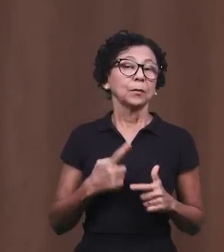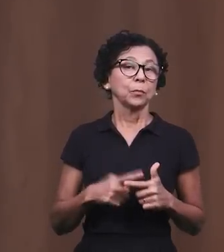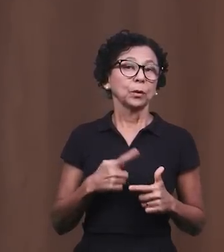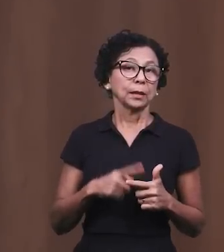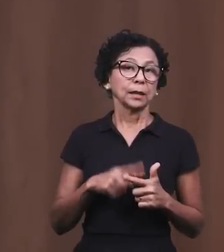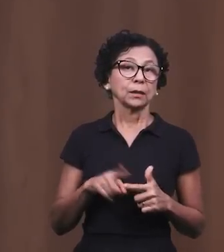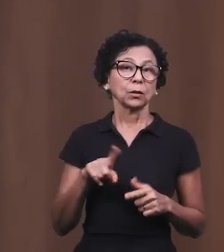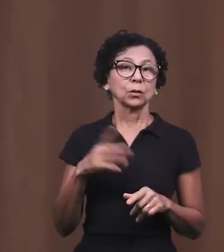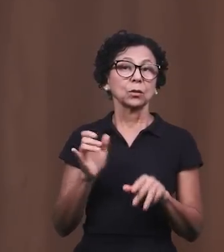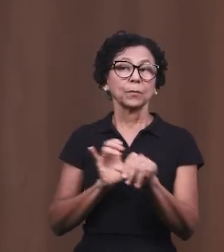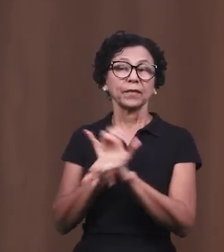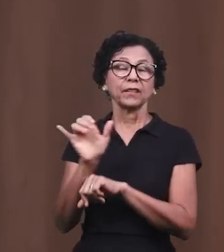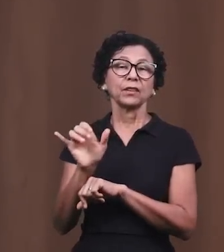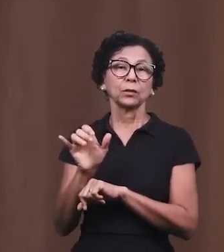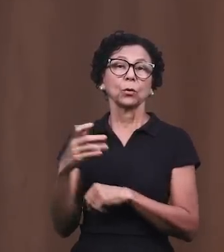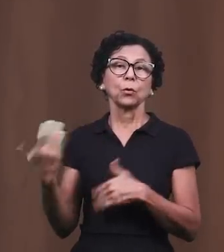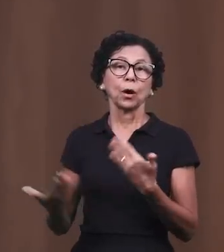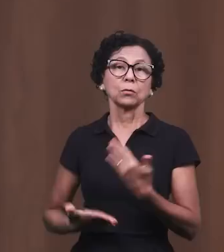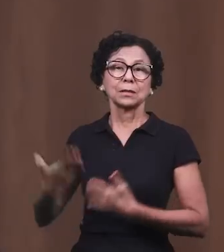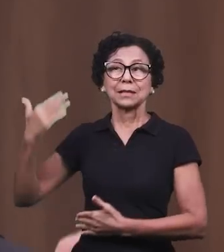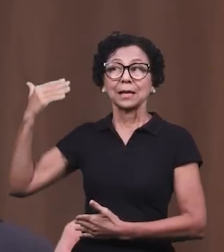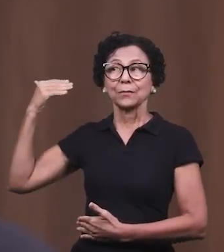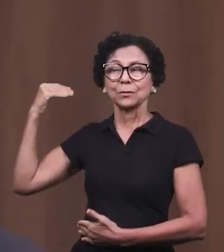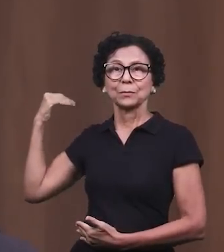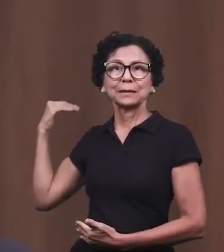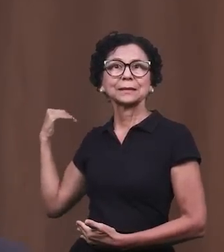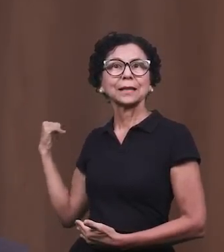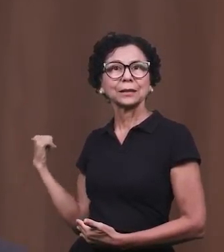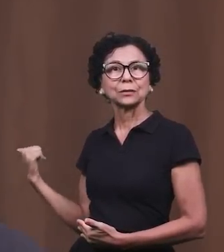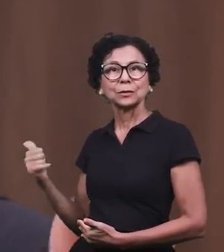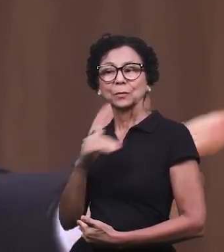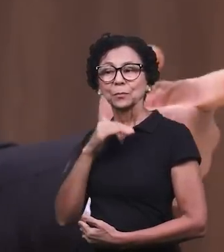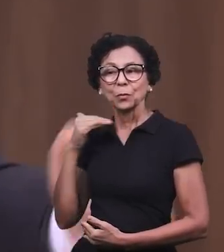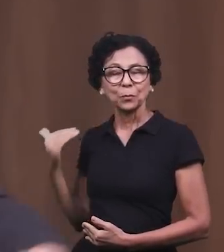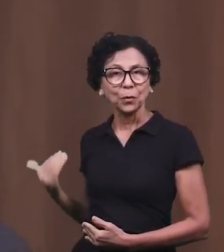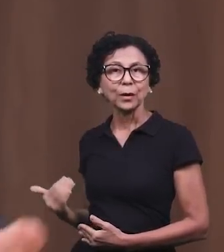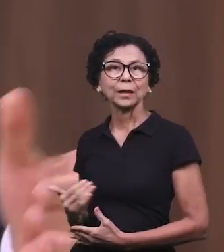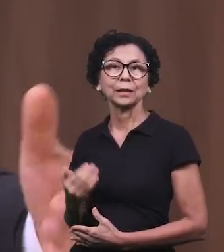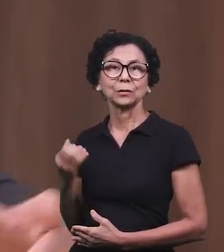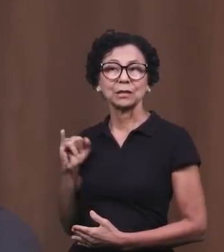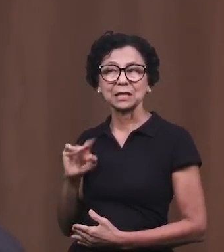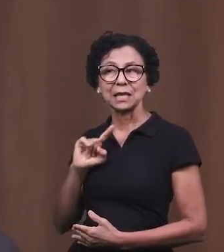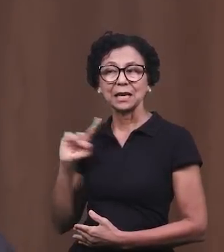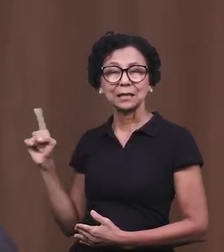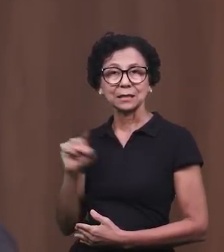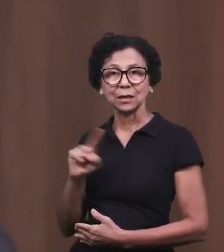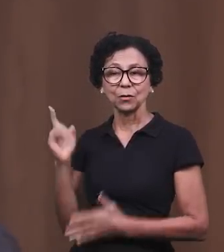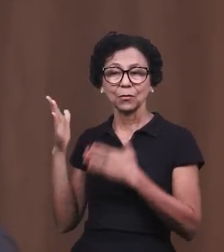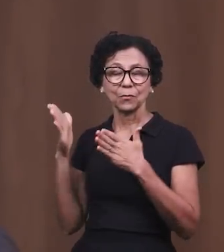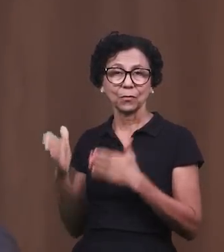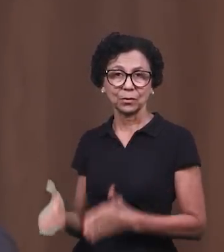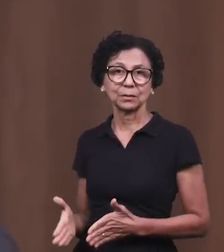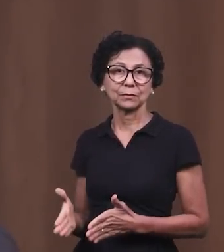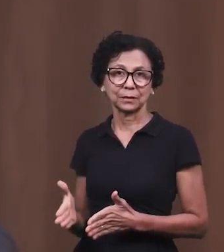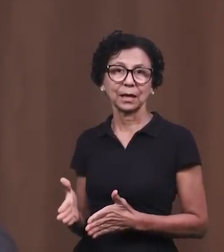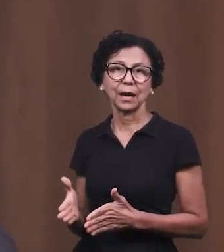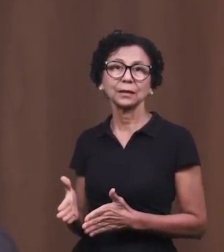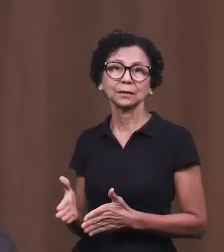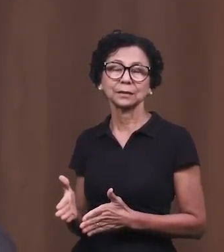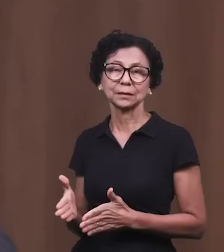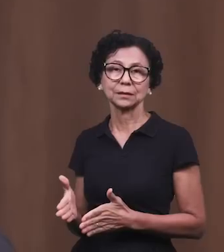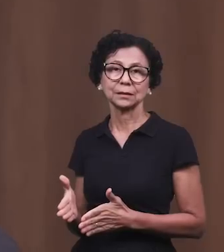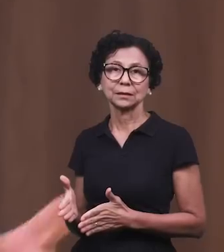igreja, qual o registro que tinha das revelações que o Senhor tinha dado, da doutrina que tinha